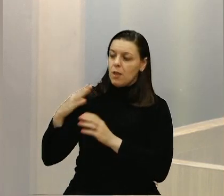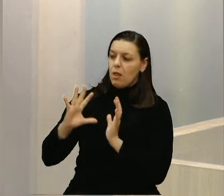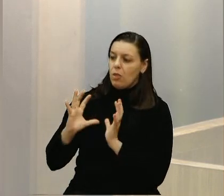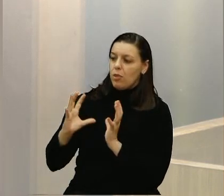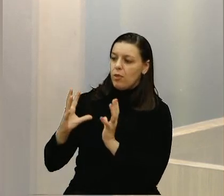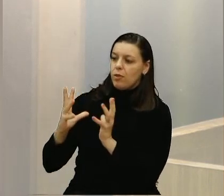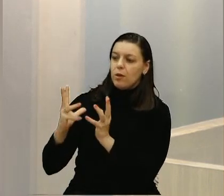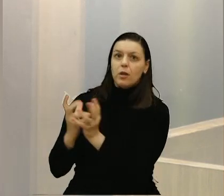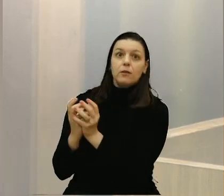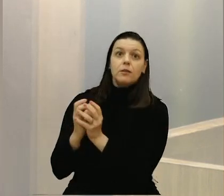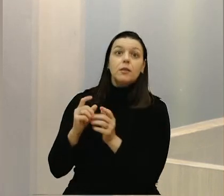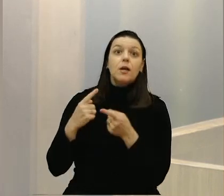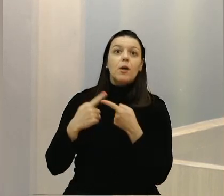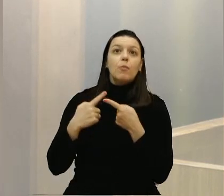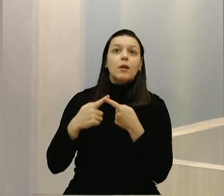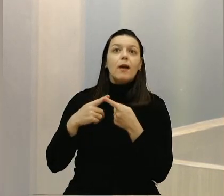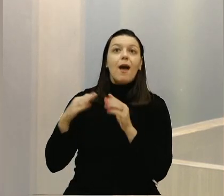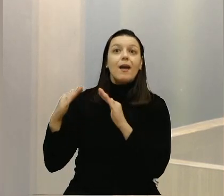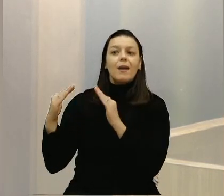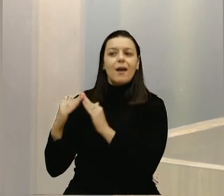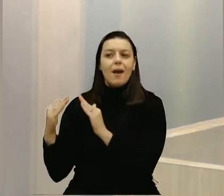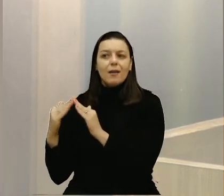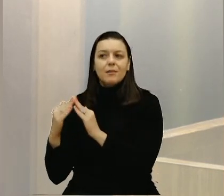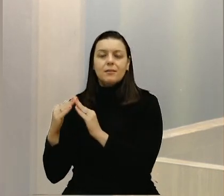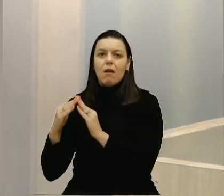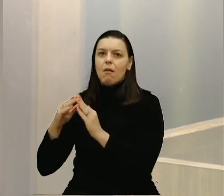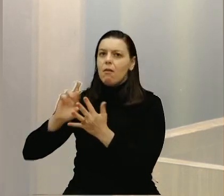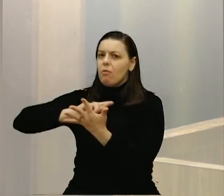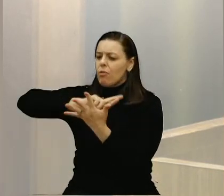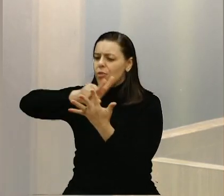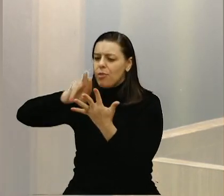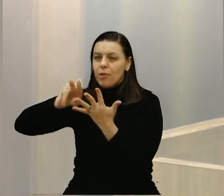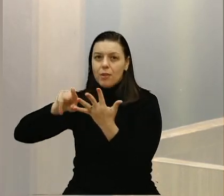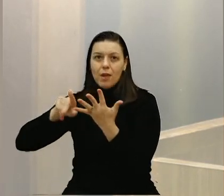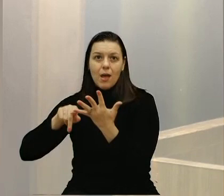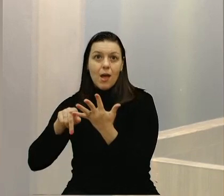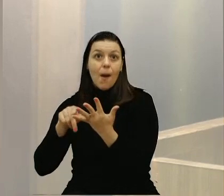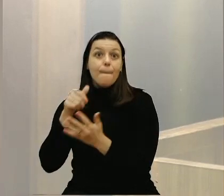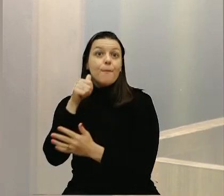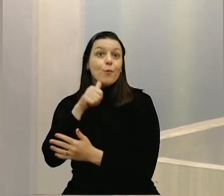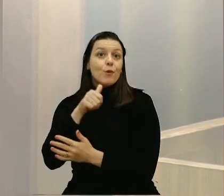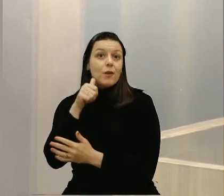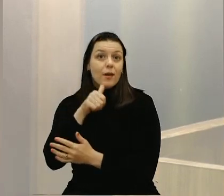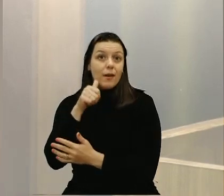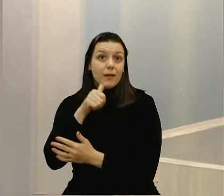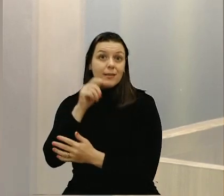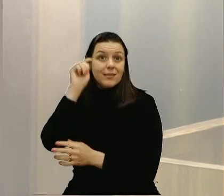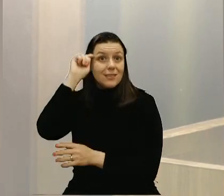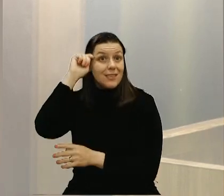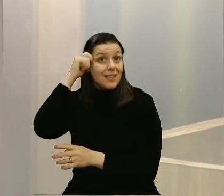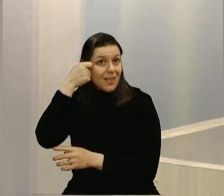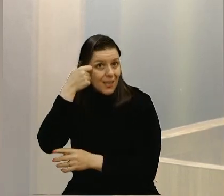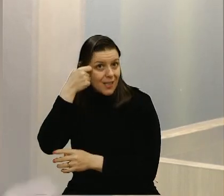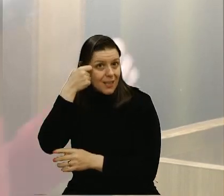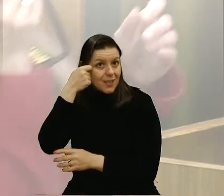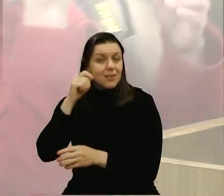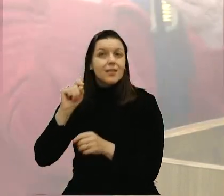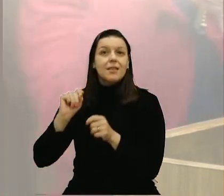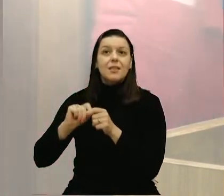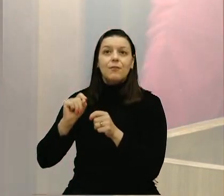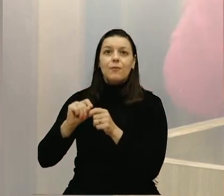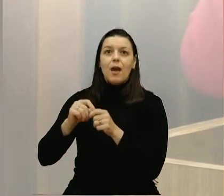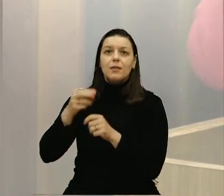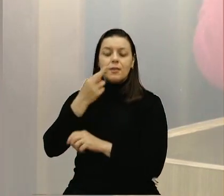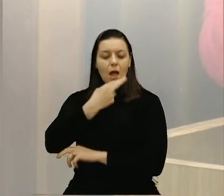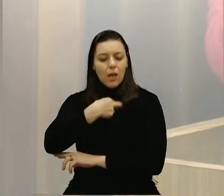Porque a casa é composta por muitas mulheres negras, que fazem, né, a nossa